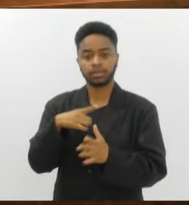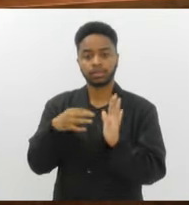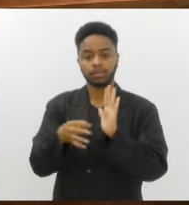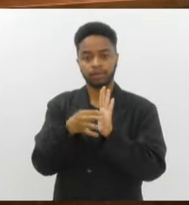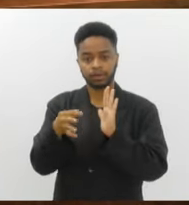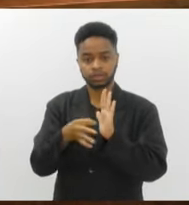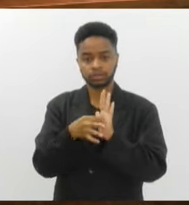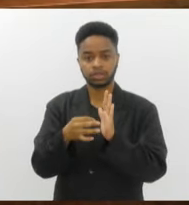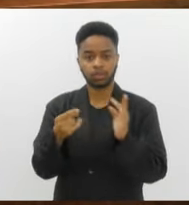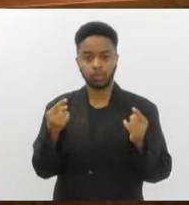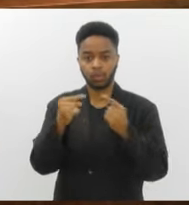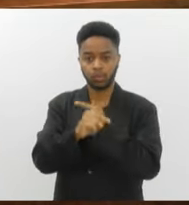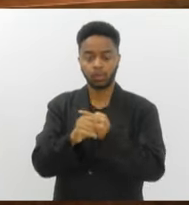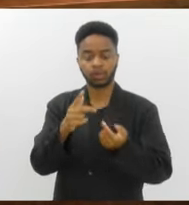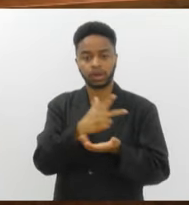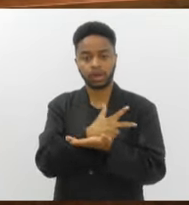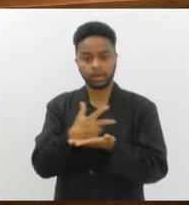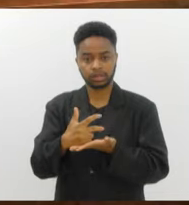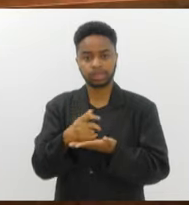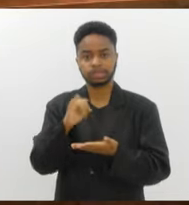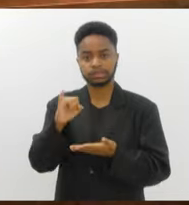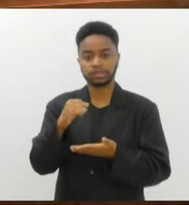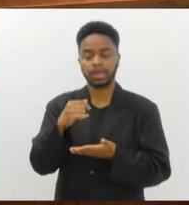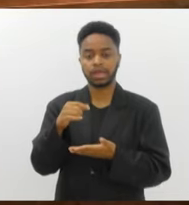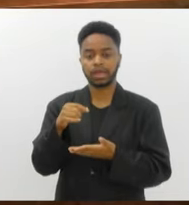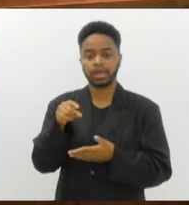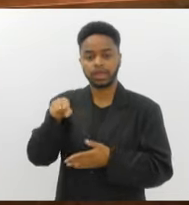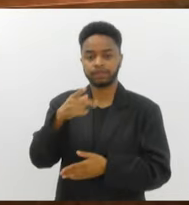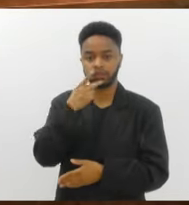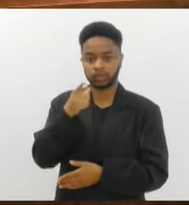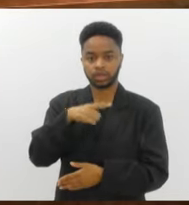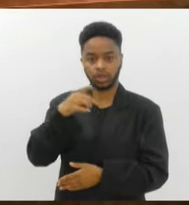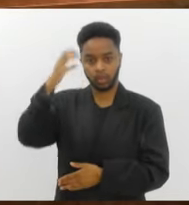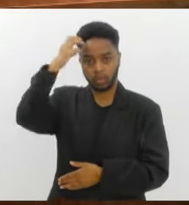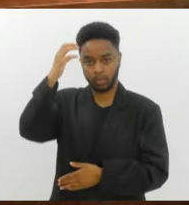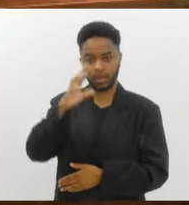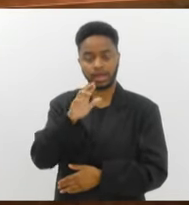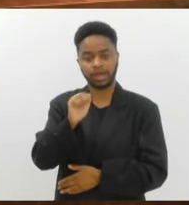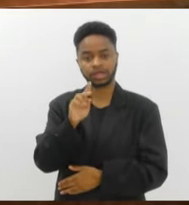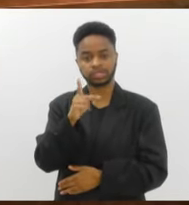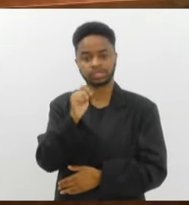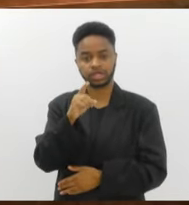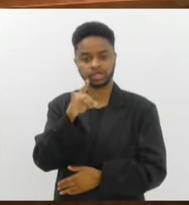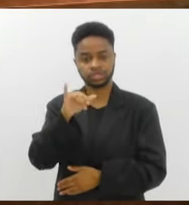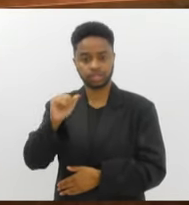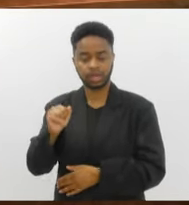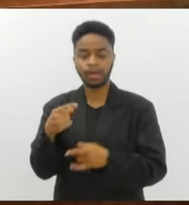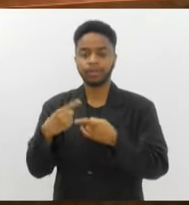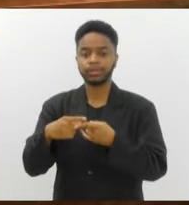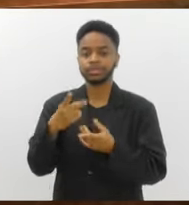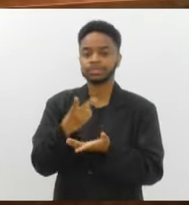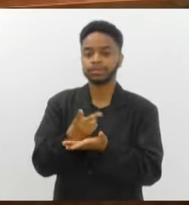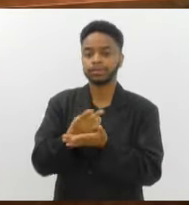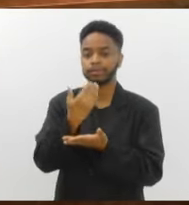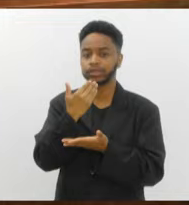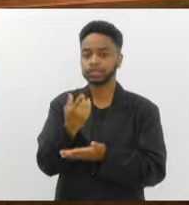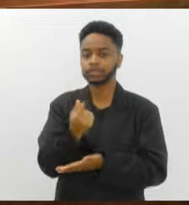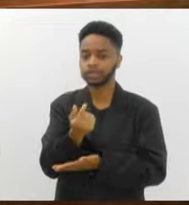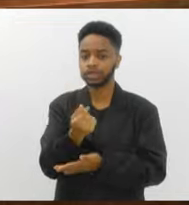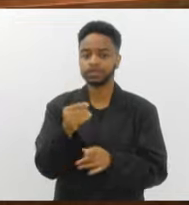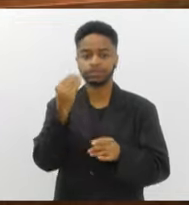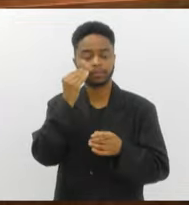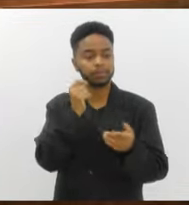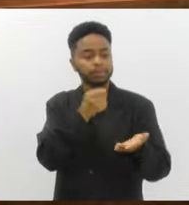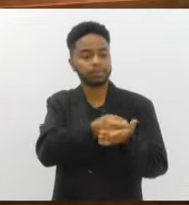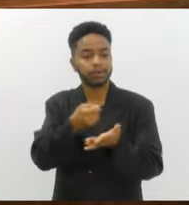réu confesso de rachadinha, a qual, né, o deputado Giannone sempre pedindo dinheiro aos seus funcionários para arcar com despesas de